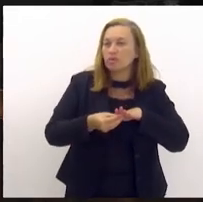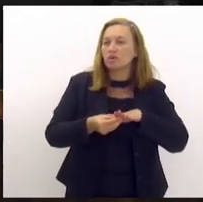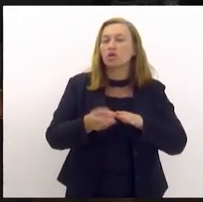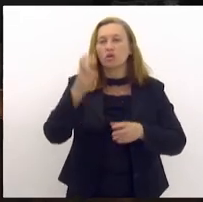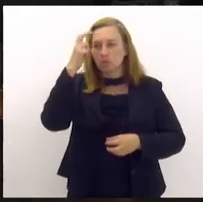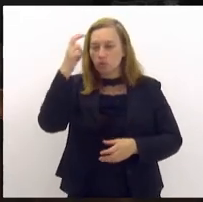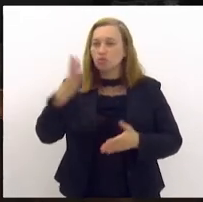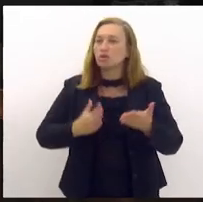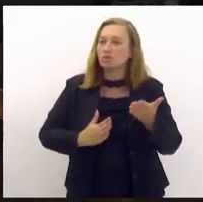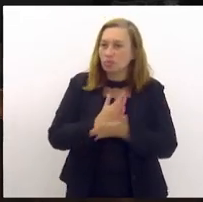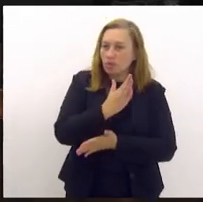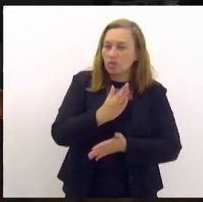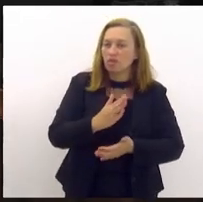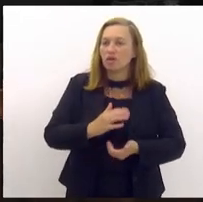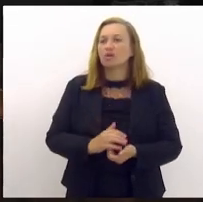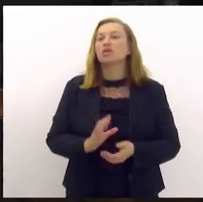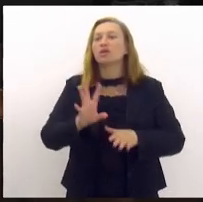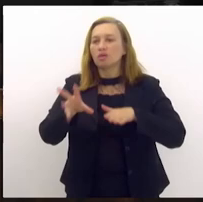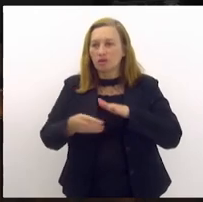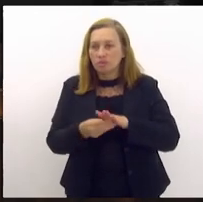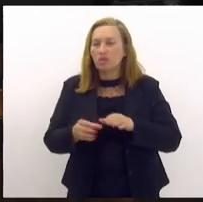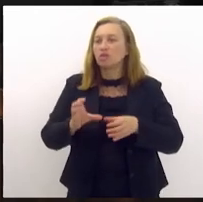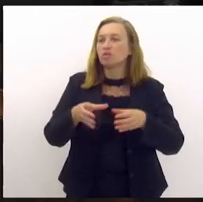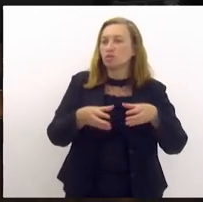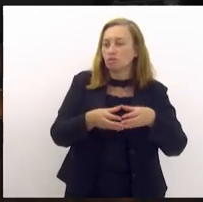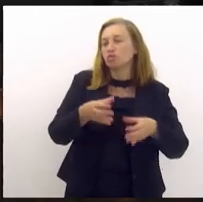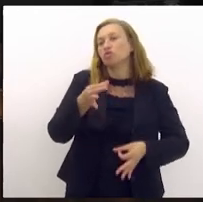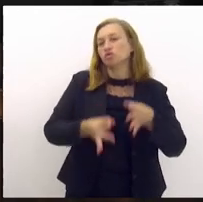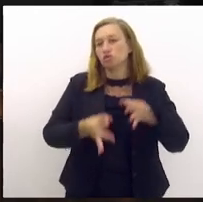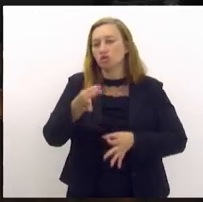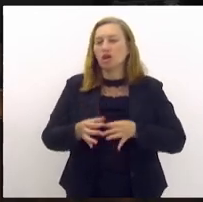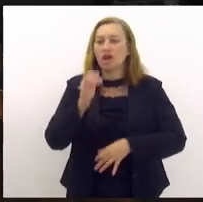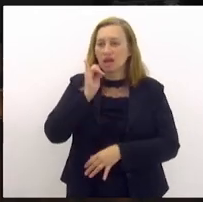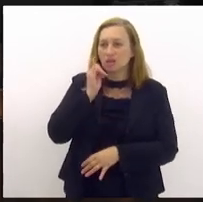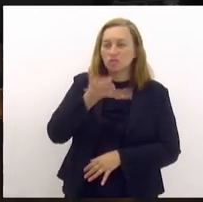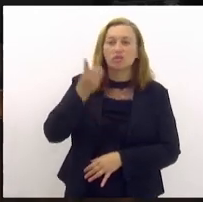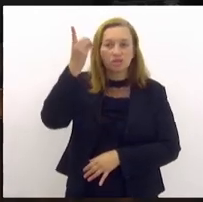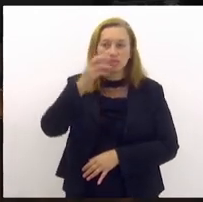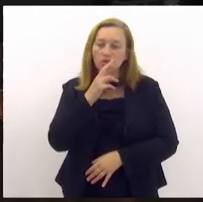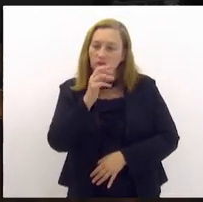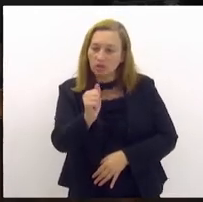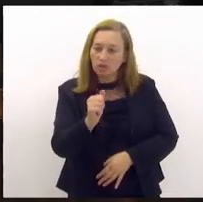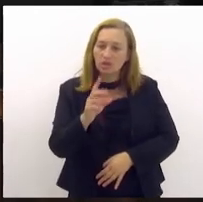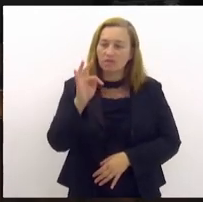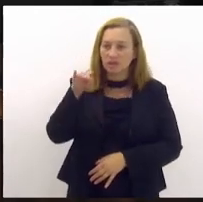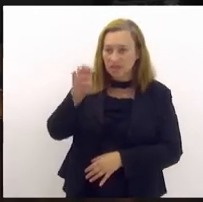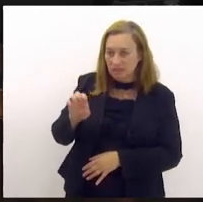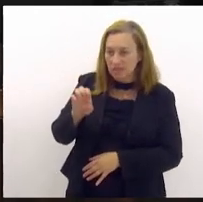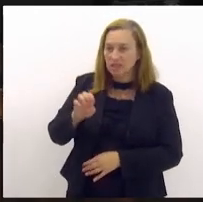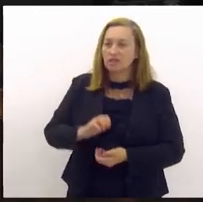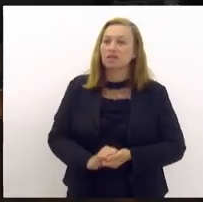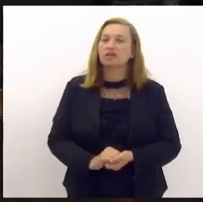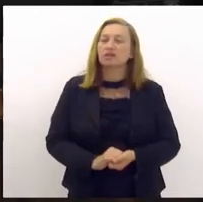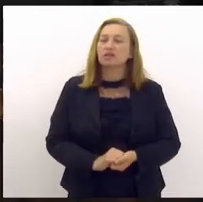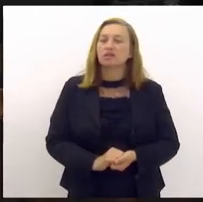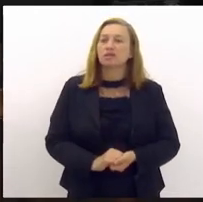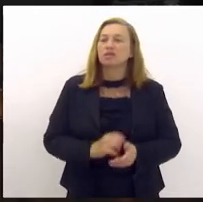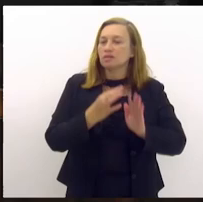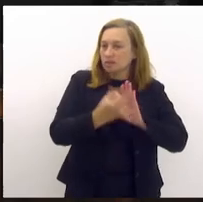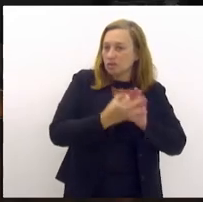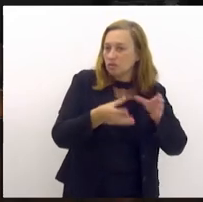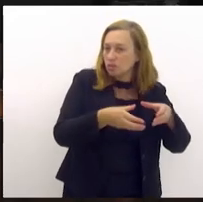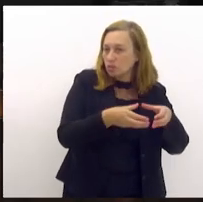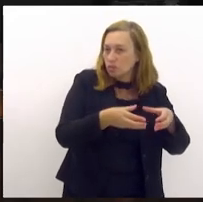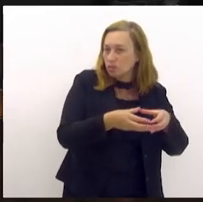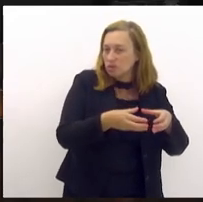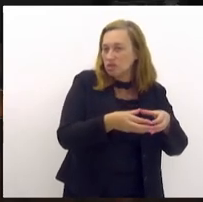Cultura favorável com emenda da Comissão de Constituição e Justiça. Relator, deputado Rodrigo Amorim e Franciane Mota. Pendente de pareceres da Comissão